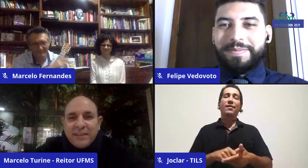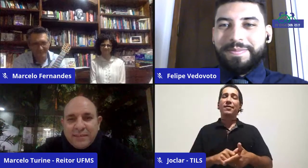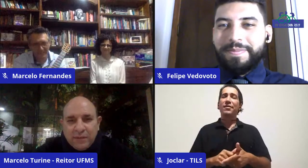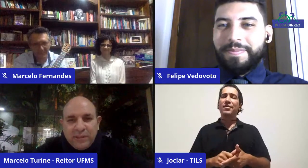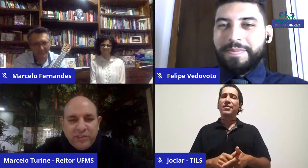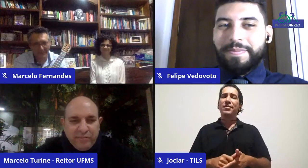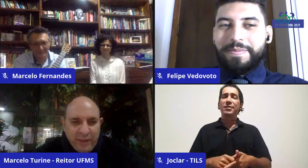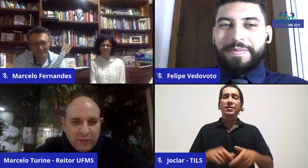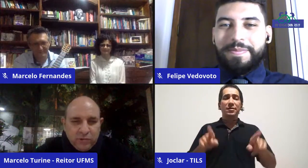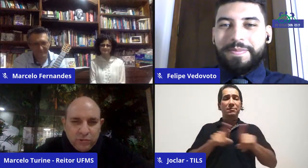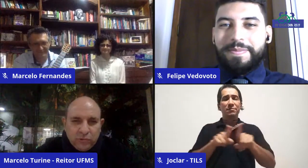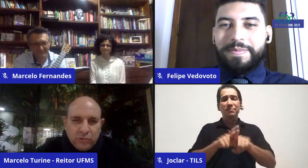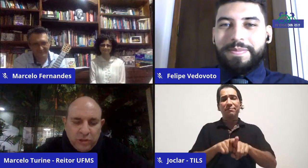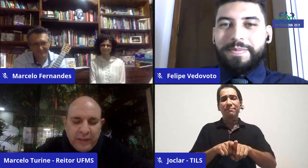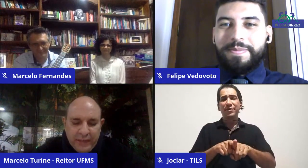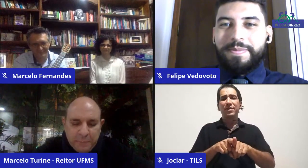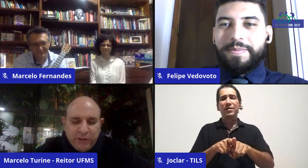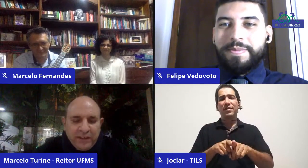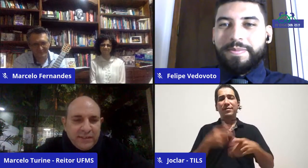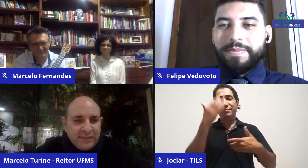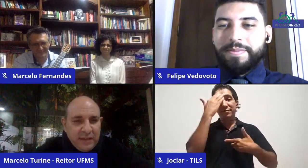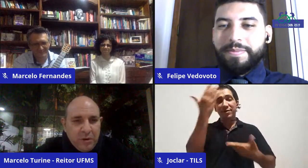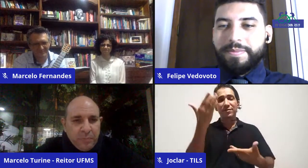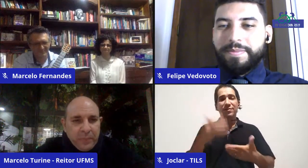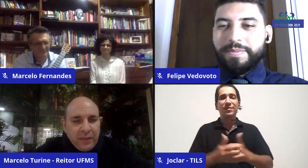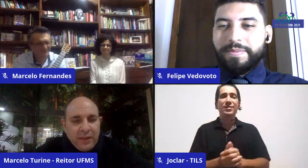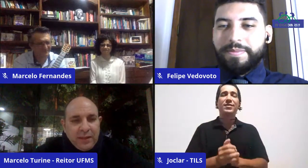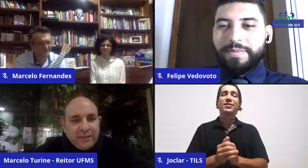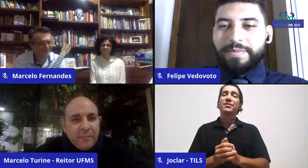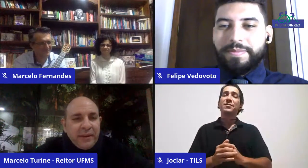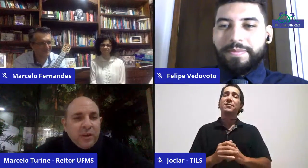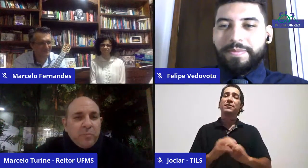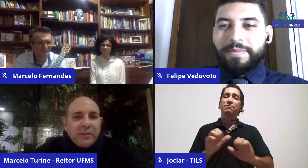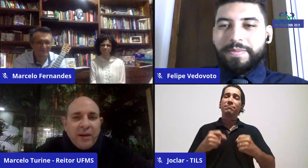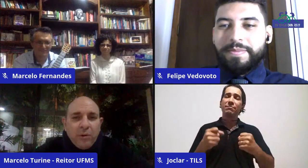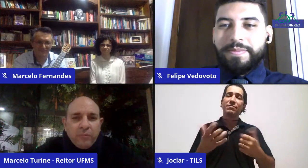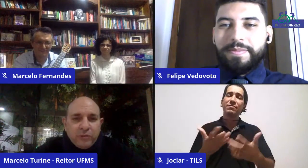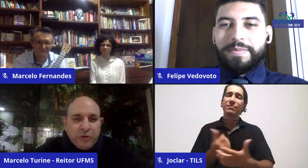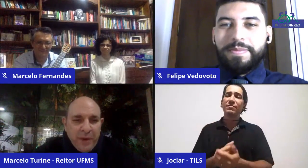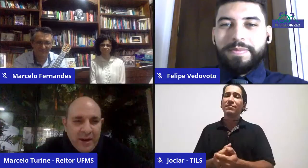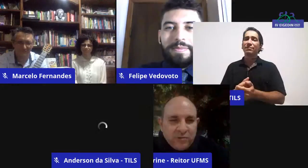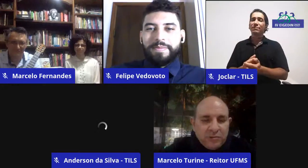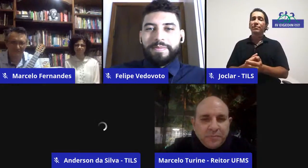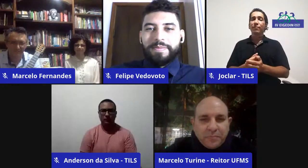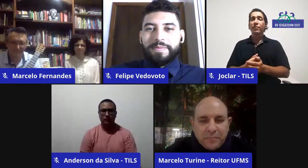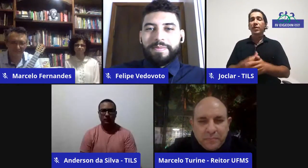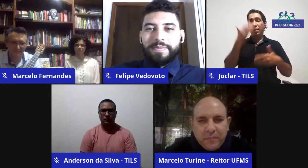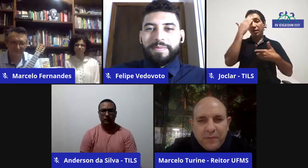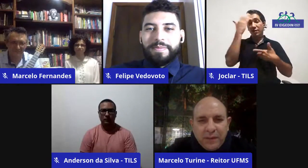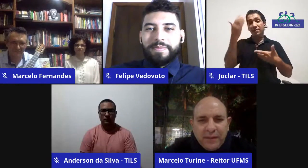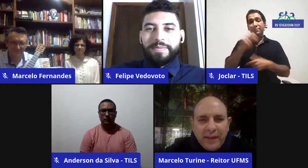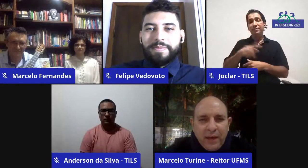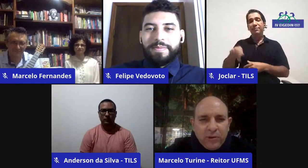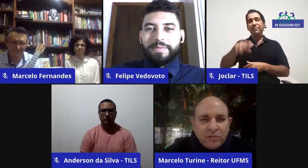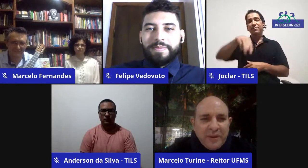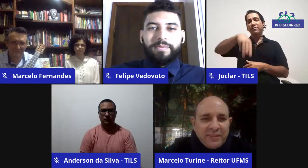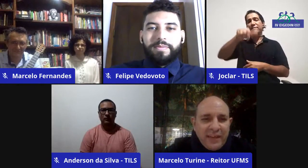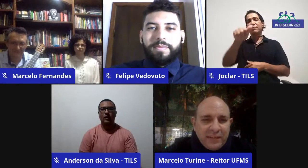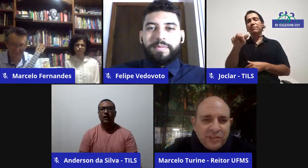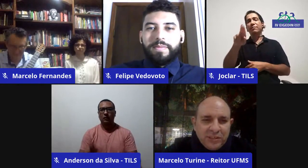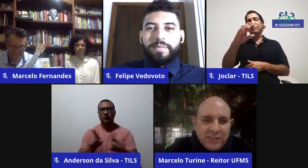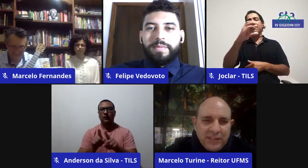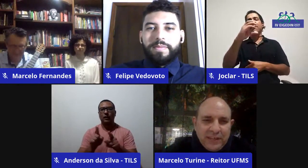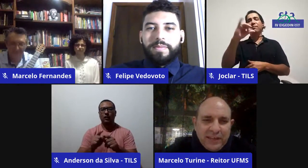da realização deste evento, junto com toda a equipe de organização. Também quero cumprimentar o professor Márcio, que é o